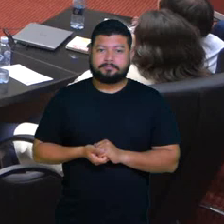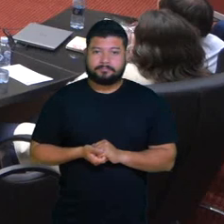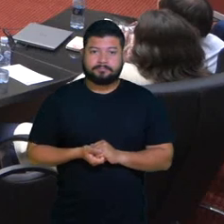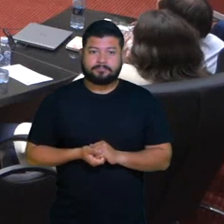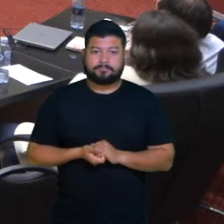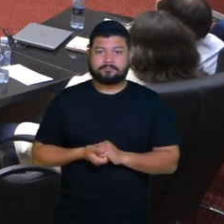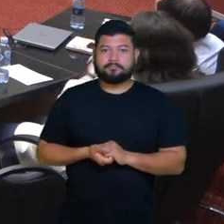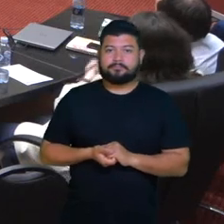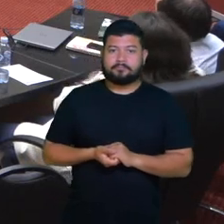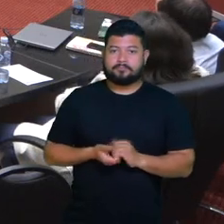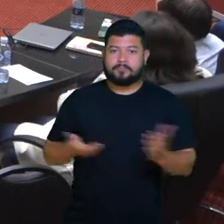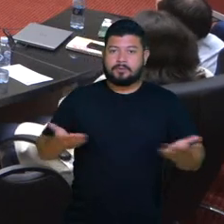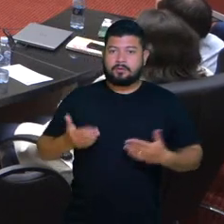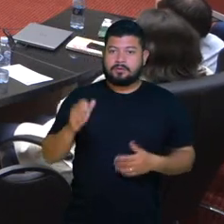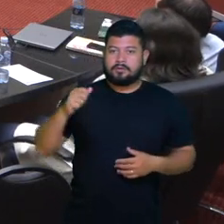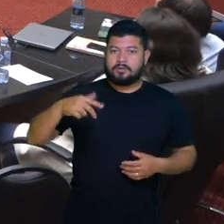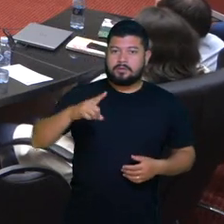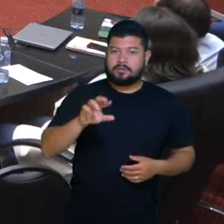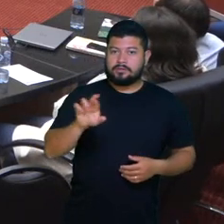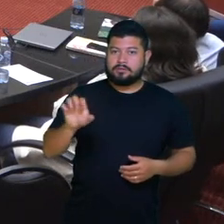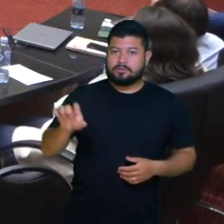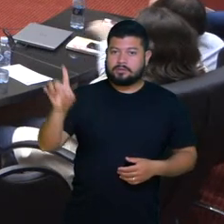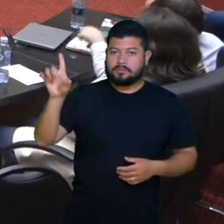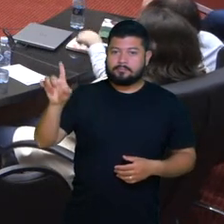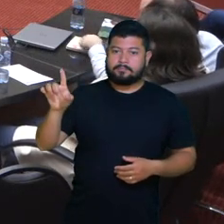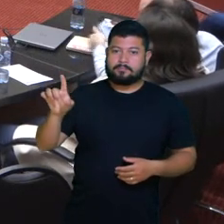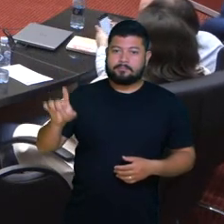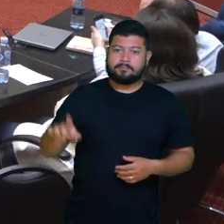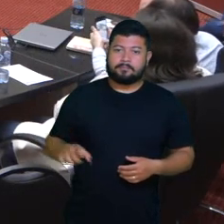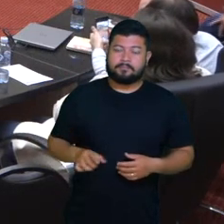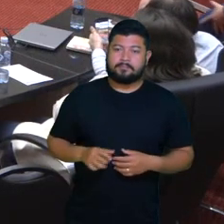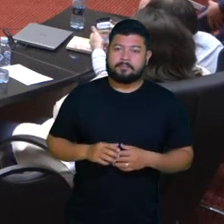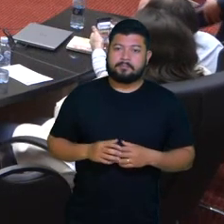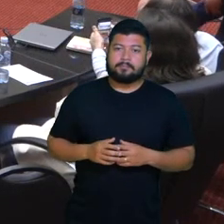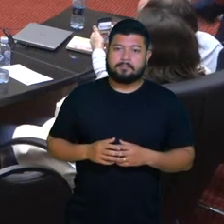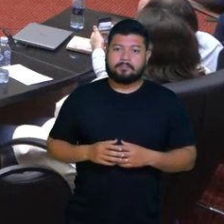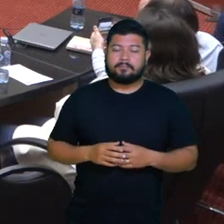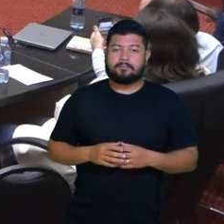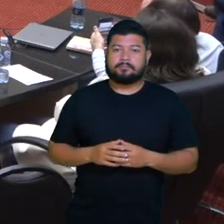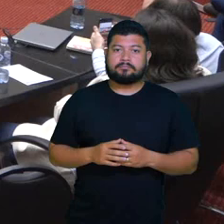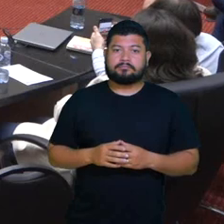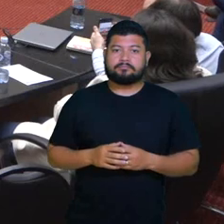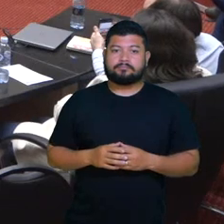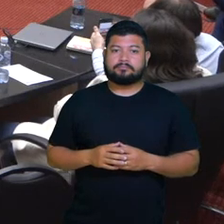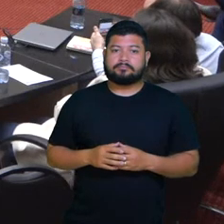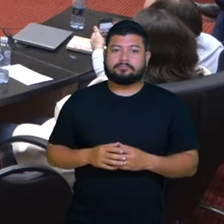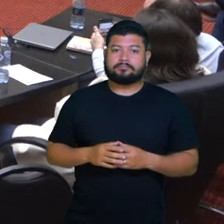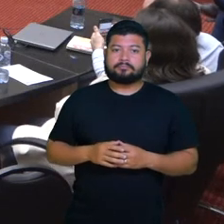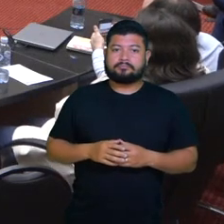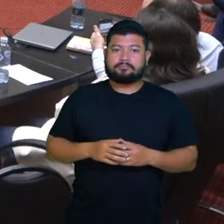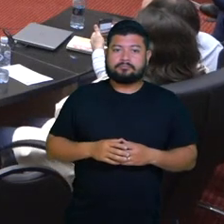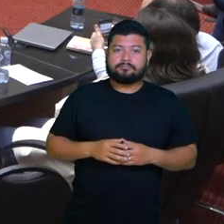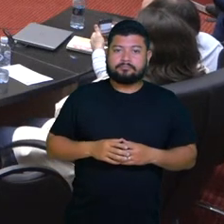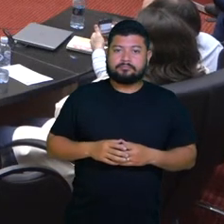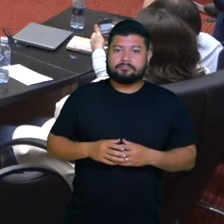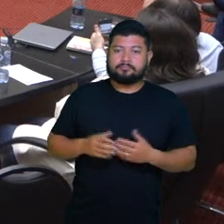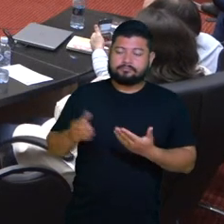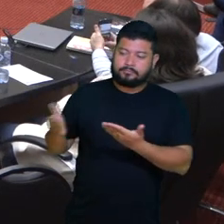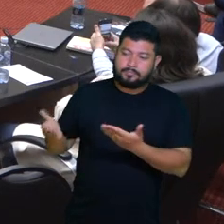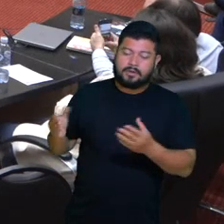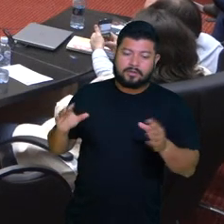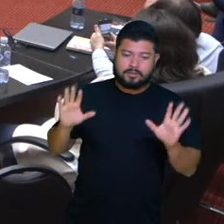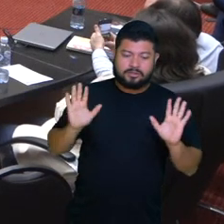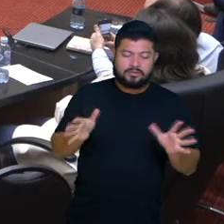André quer se manifestar acho que o Adir já fez um um resumo